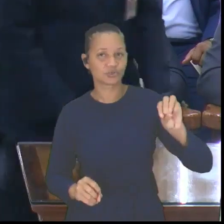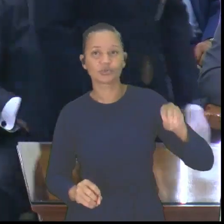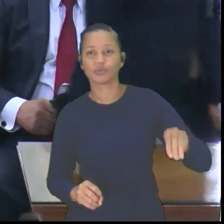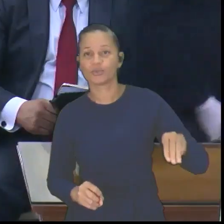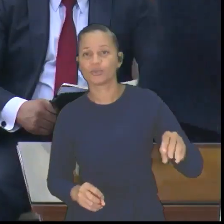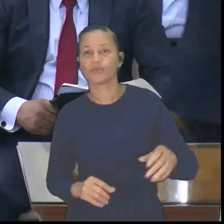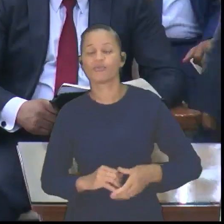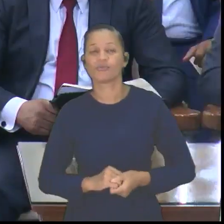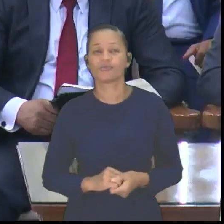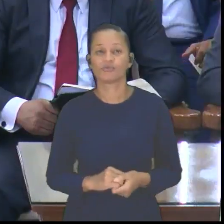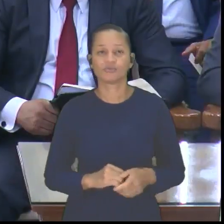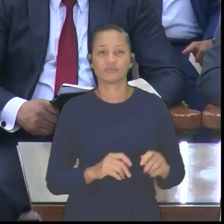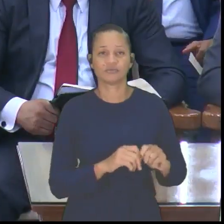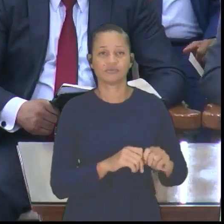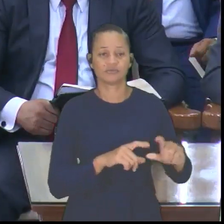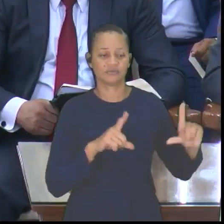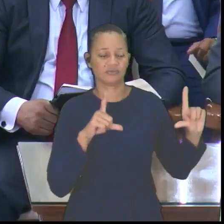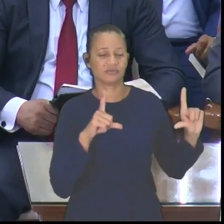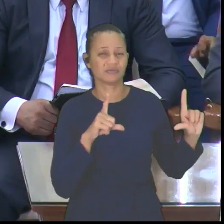Bota outra tela, a tela de...